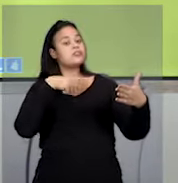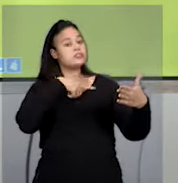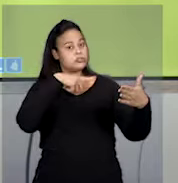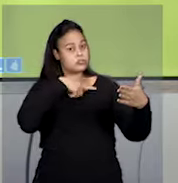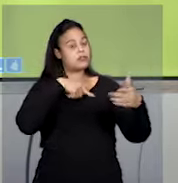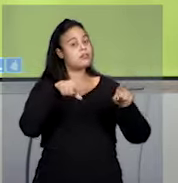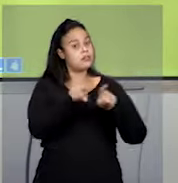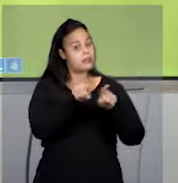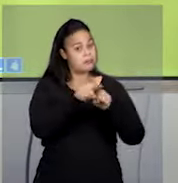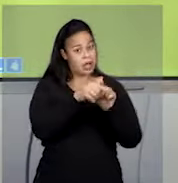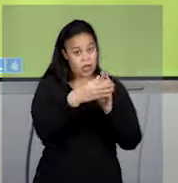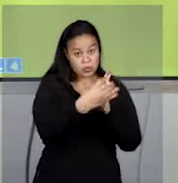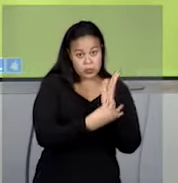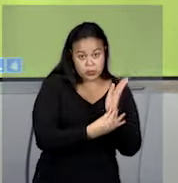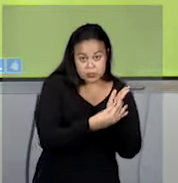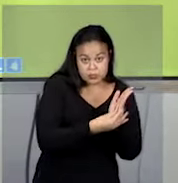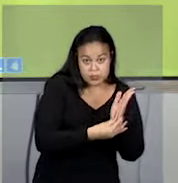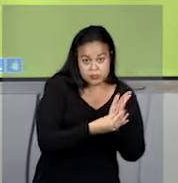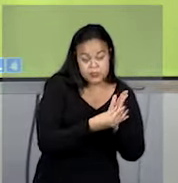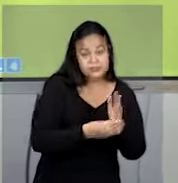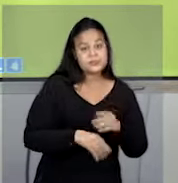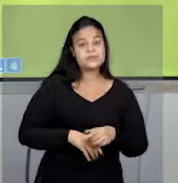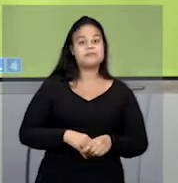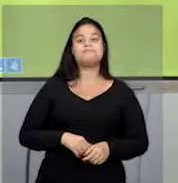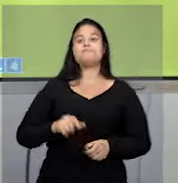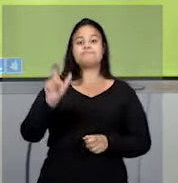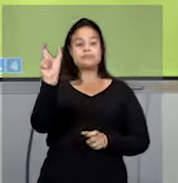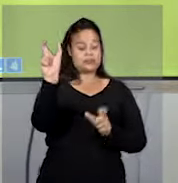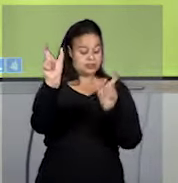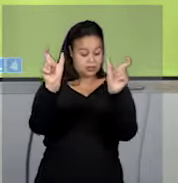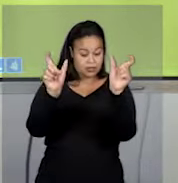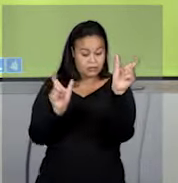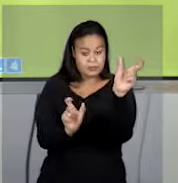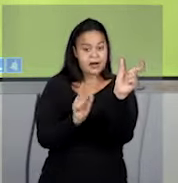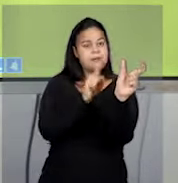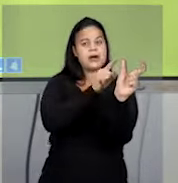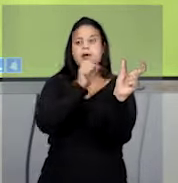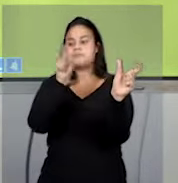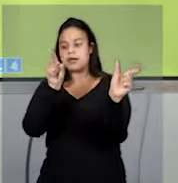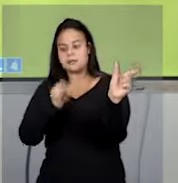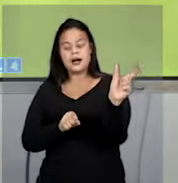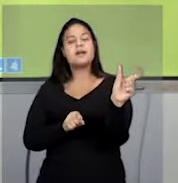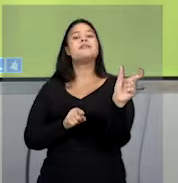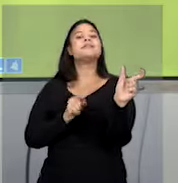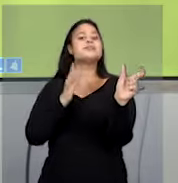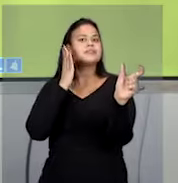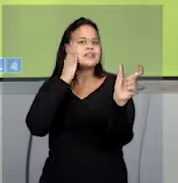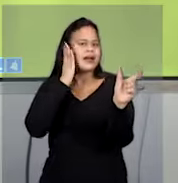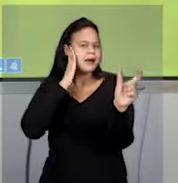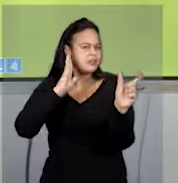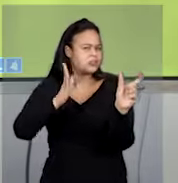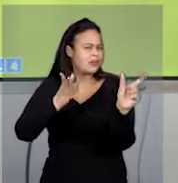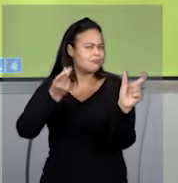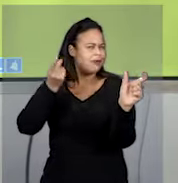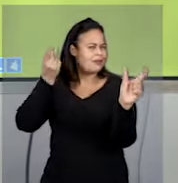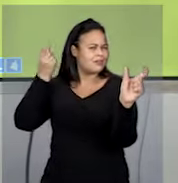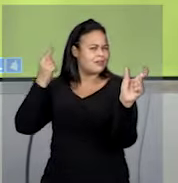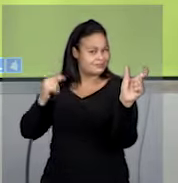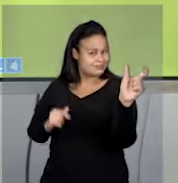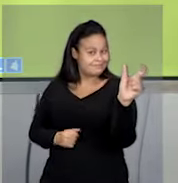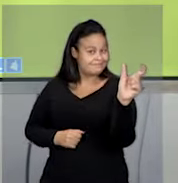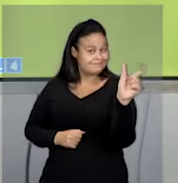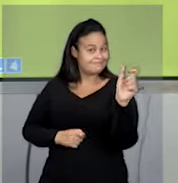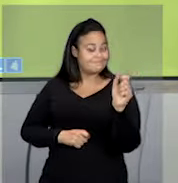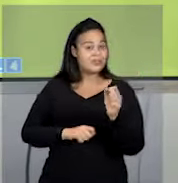livro. Então, estes pronomes estão indicando coisas que já são conhecidas. Então, o segredo